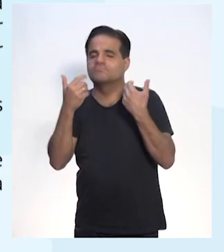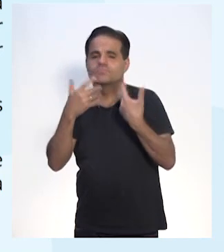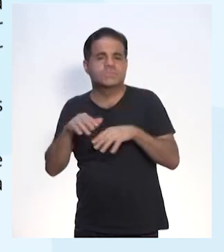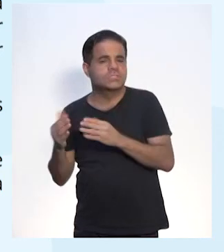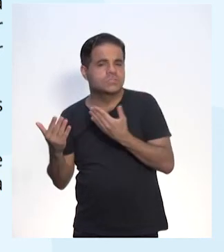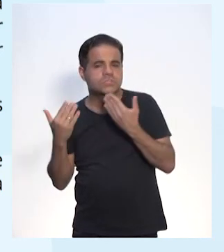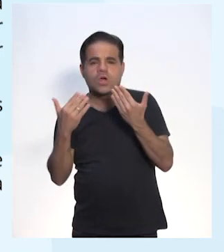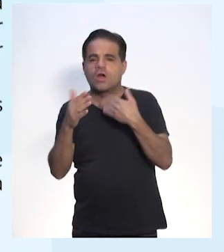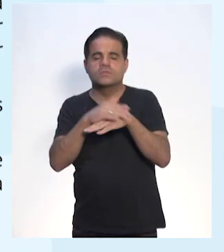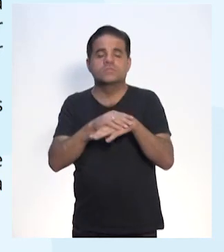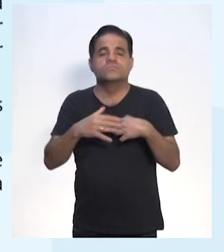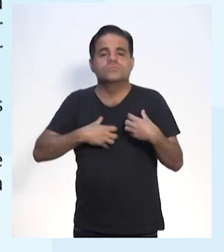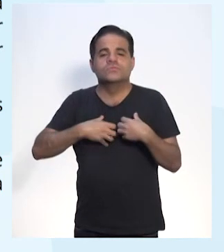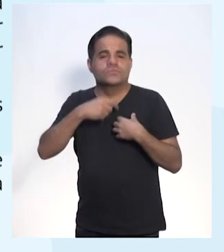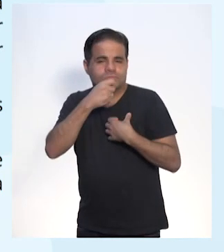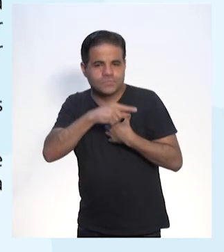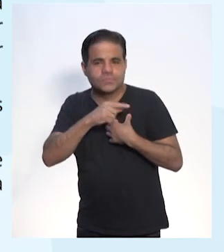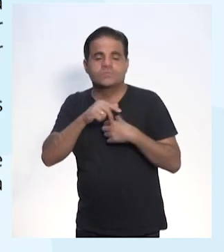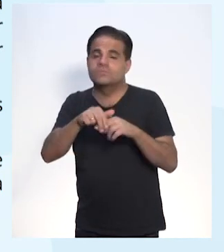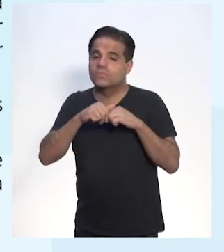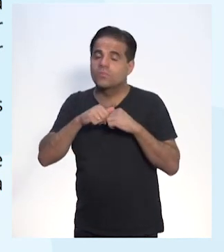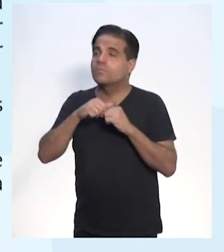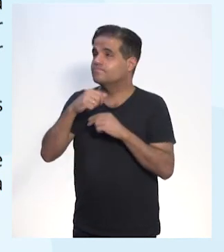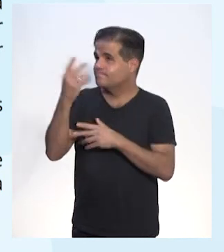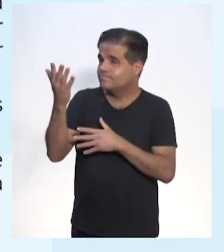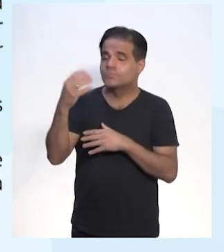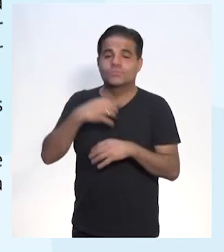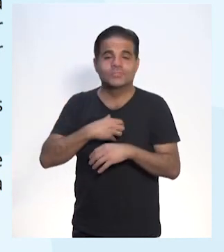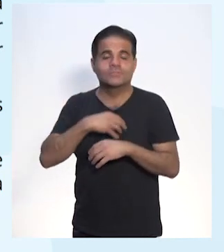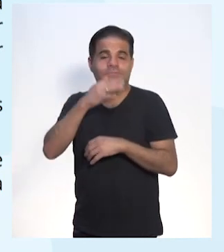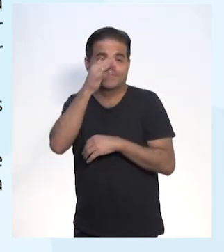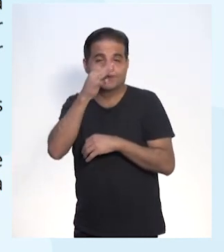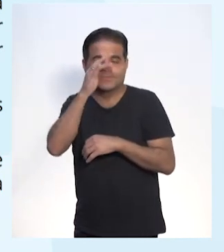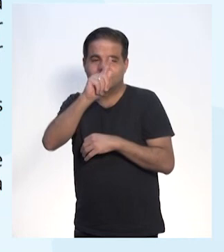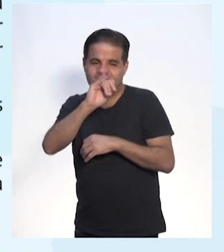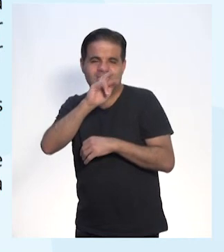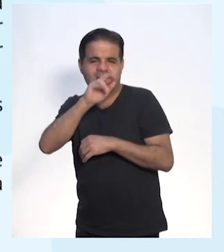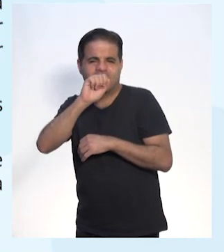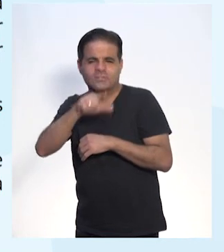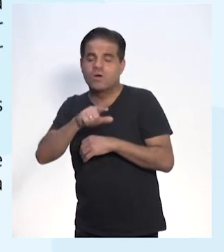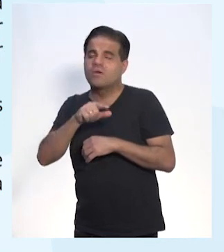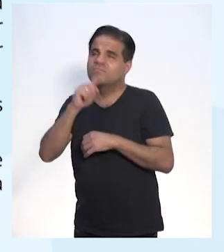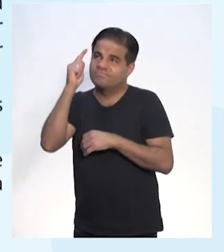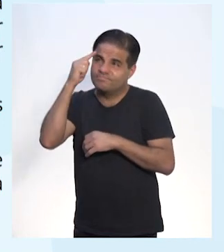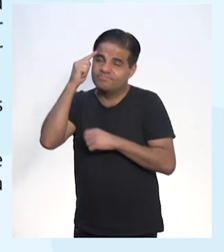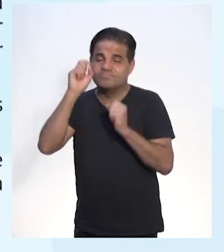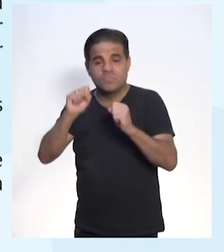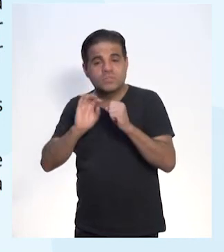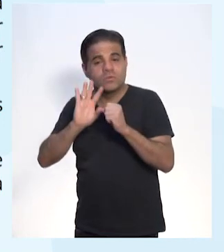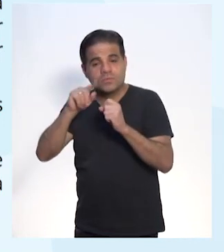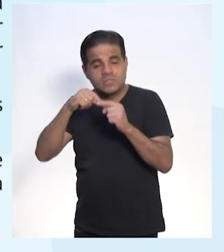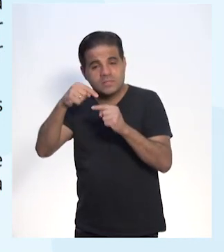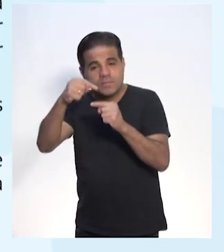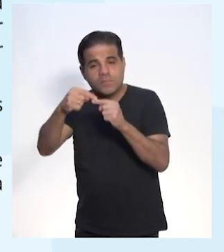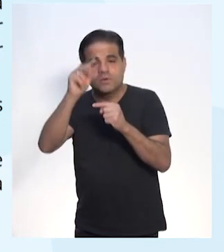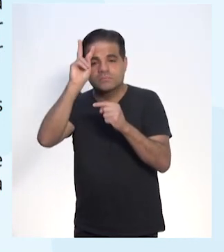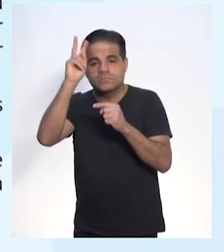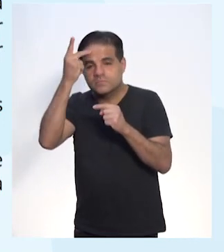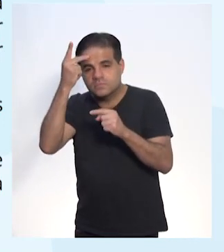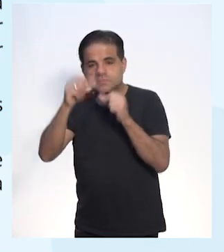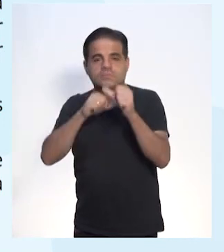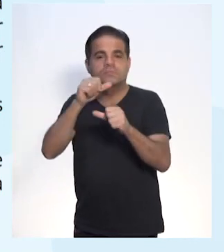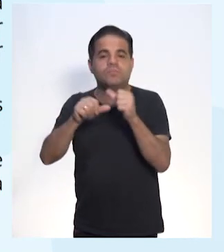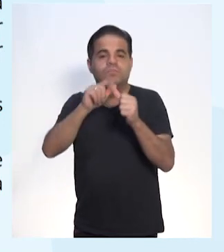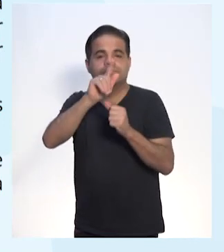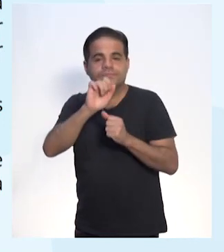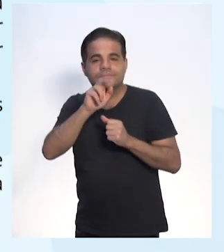acontecer com qualquer pessoa do dia a dia e tem lá o tom humorístico. Então, assim, é uma situação que era o jardineiro, né, que era o dia a